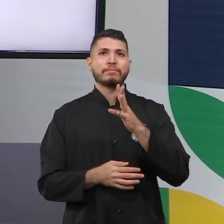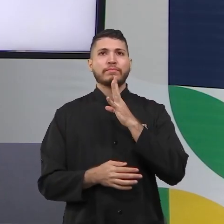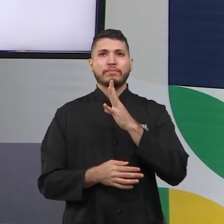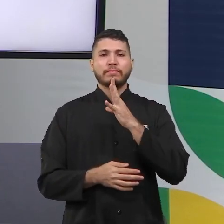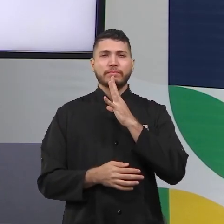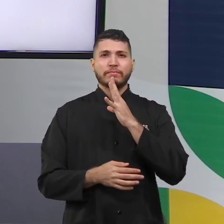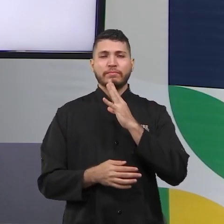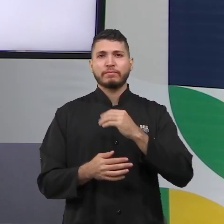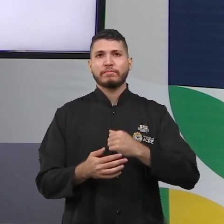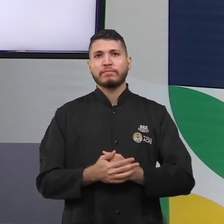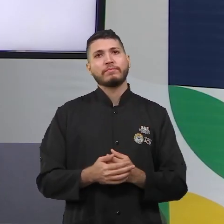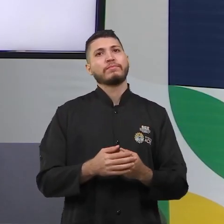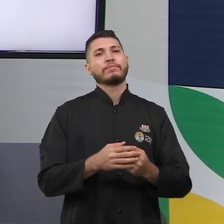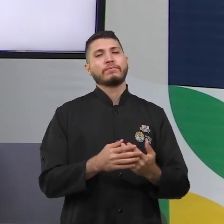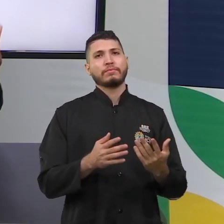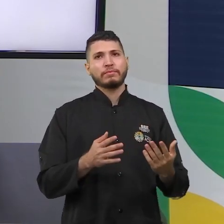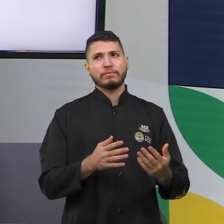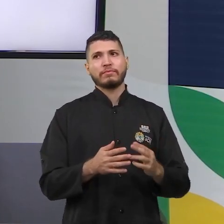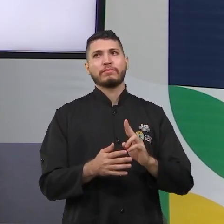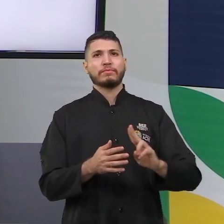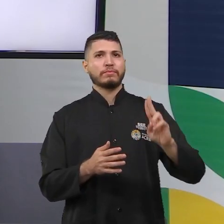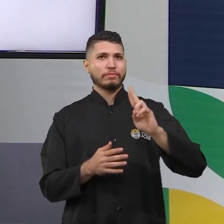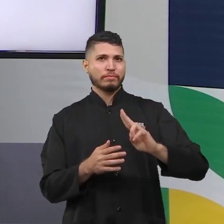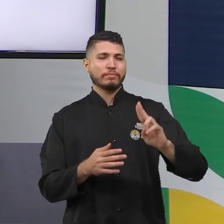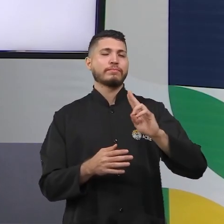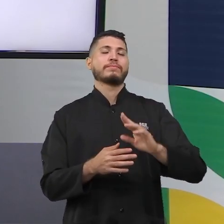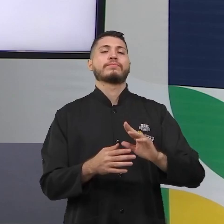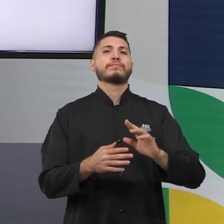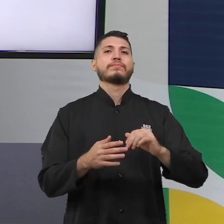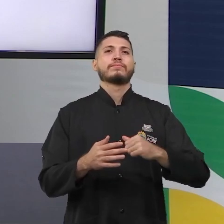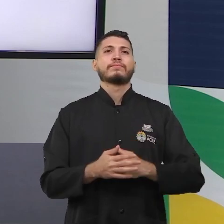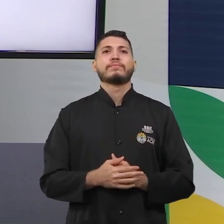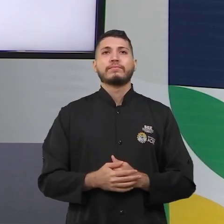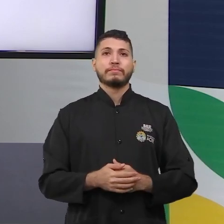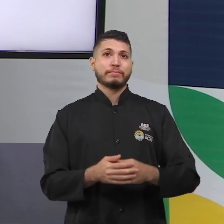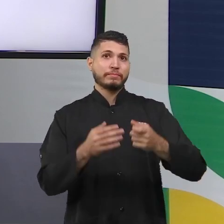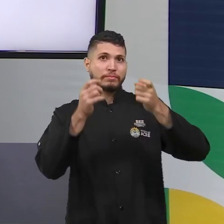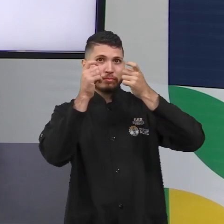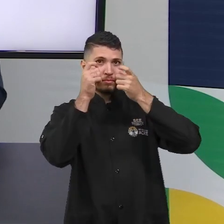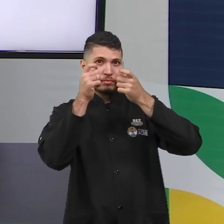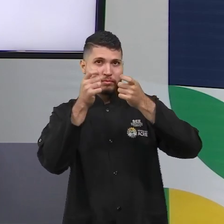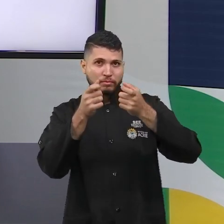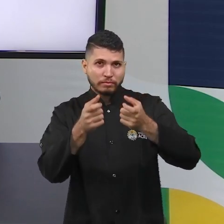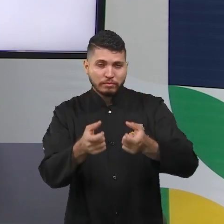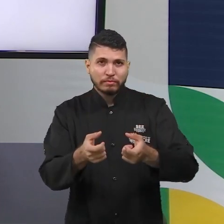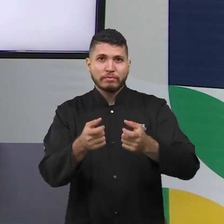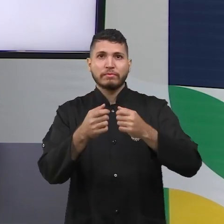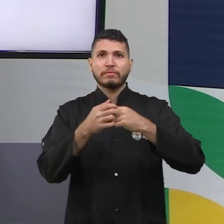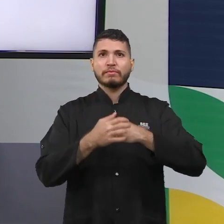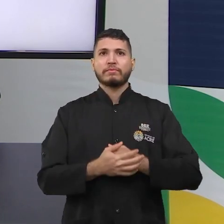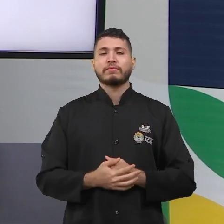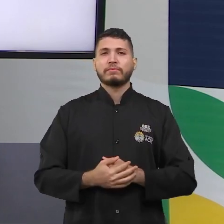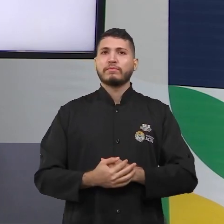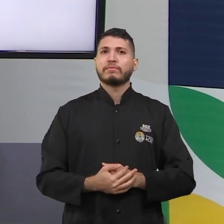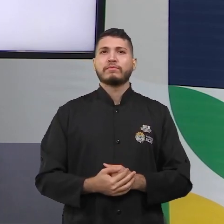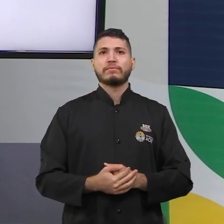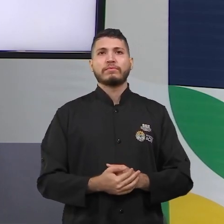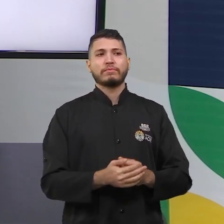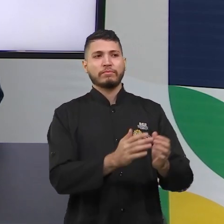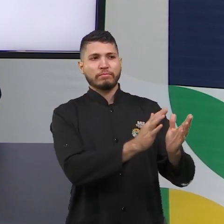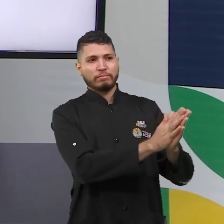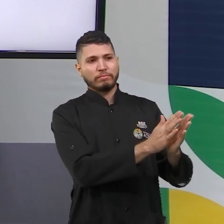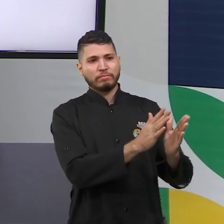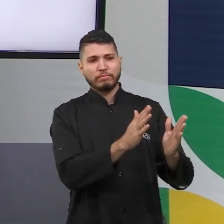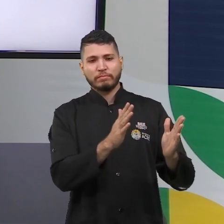vêm surgindo e vamos nos atentar para algumas questões que estão acontecendo aí ao longo